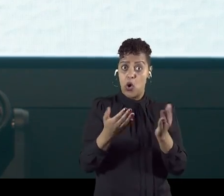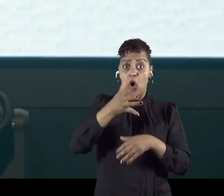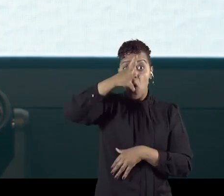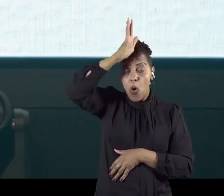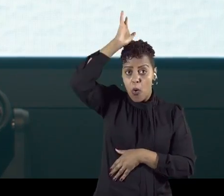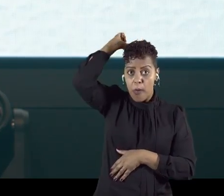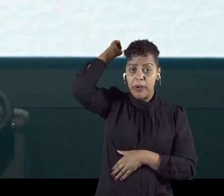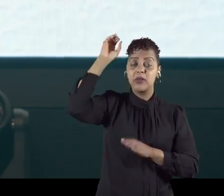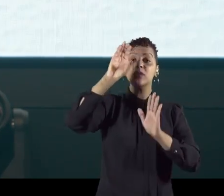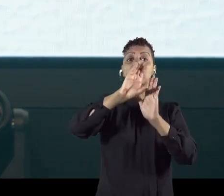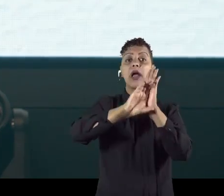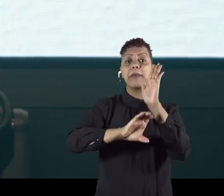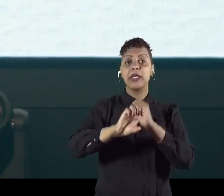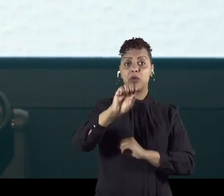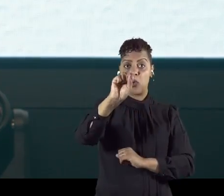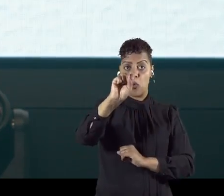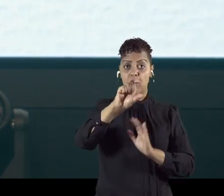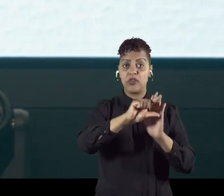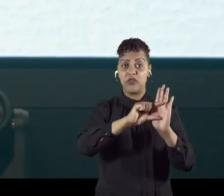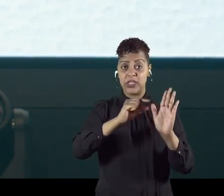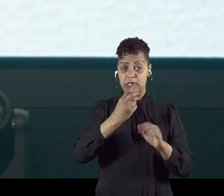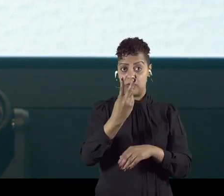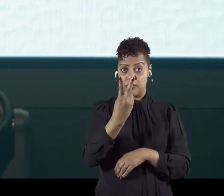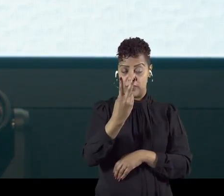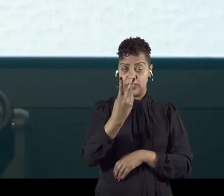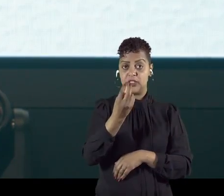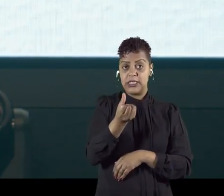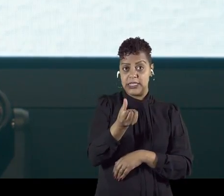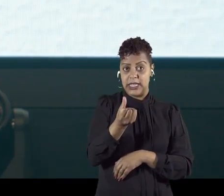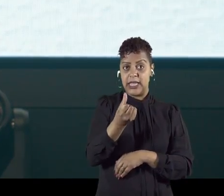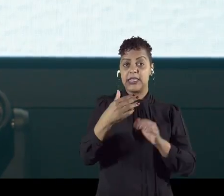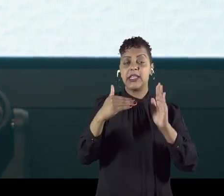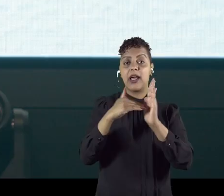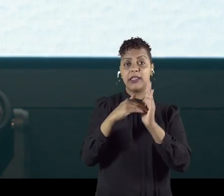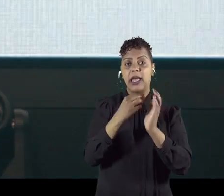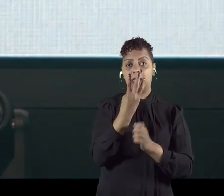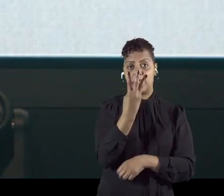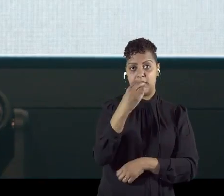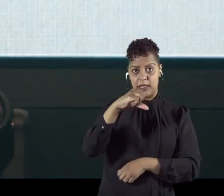8 os versículos 26 a 39